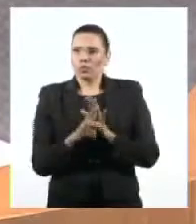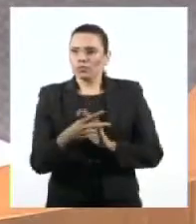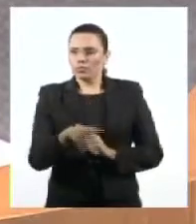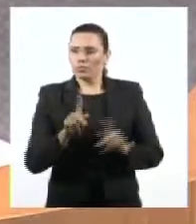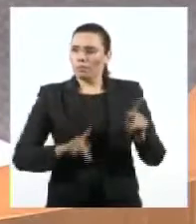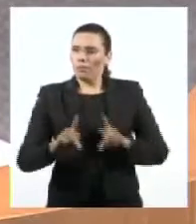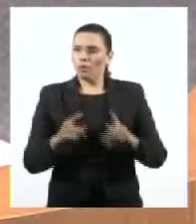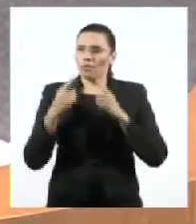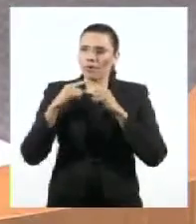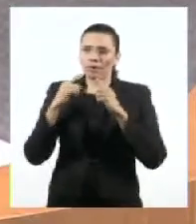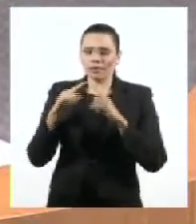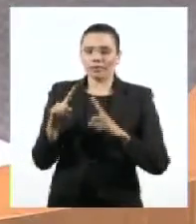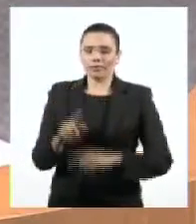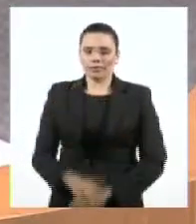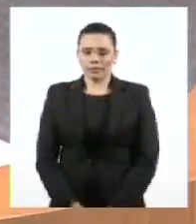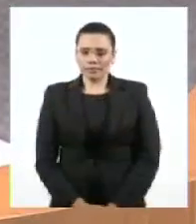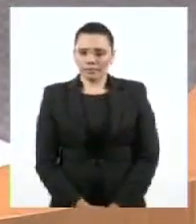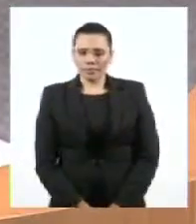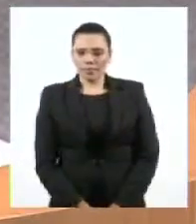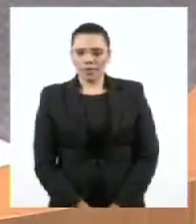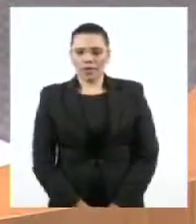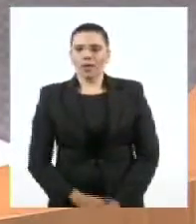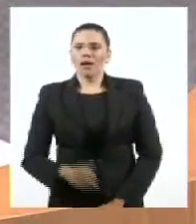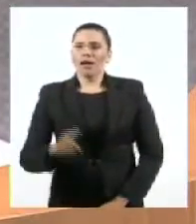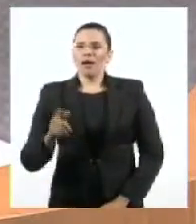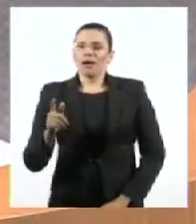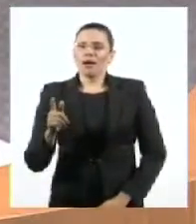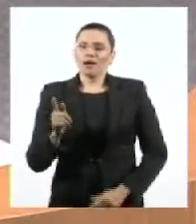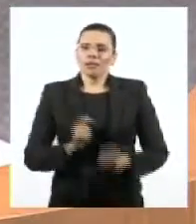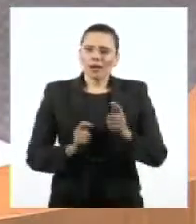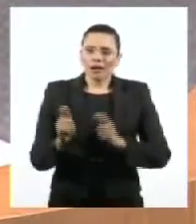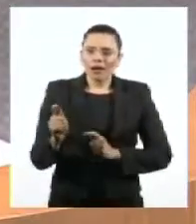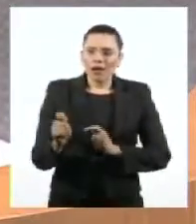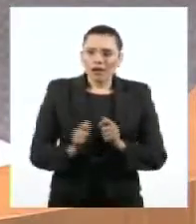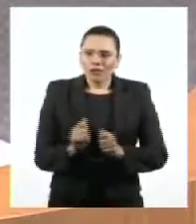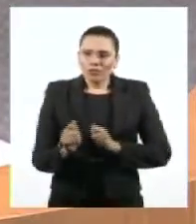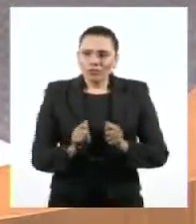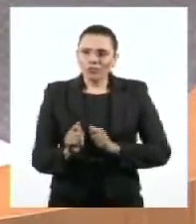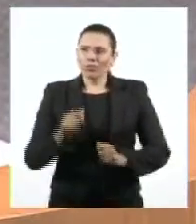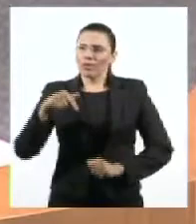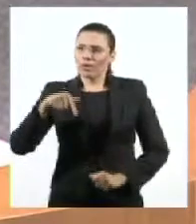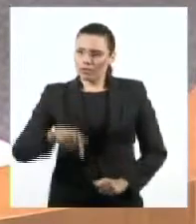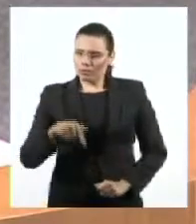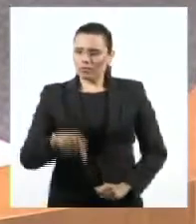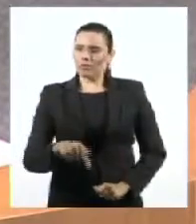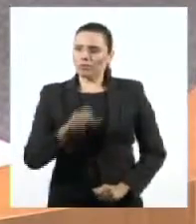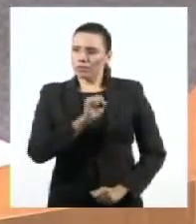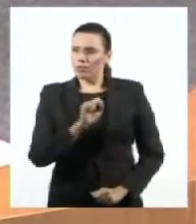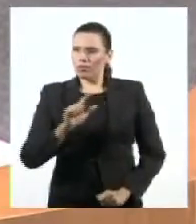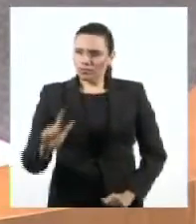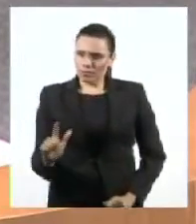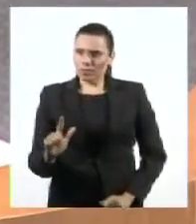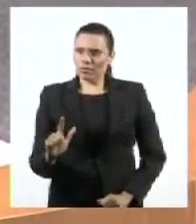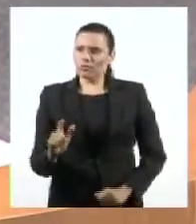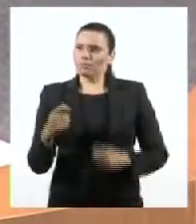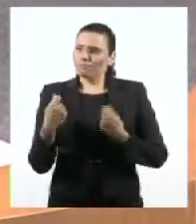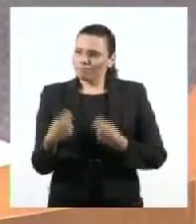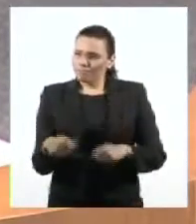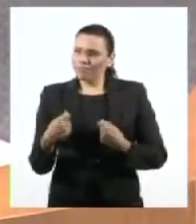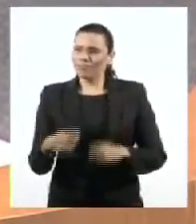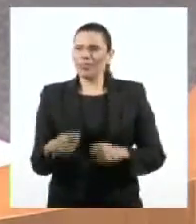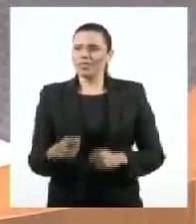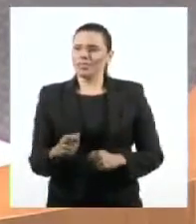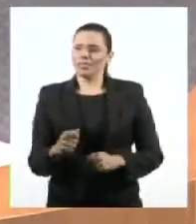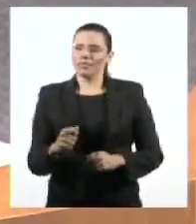para a administração Luiz. Não se pode administrar São Luís sem regionalizar, e a Secretaria de Governança Participativa dá